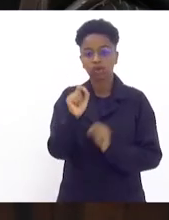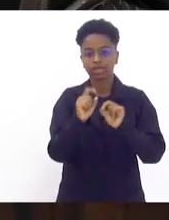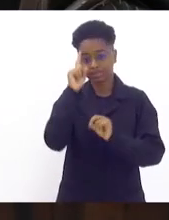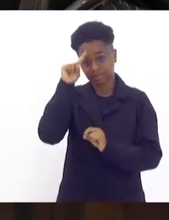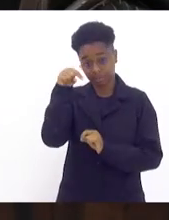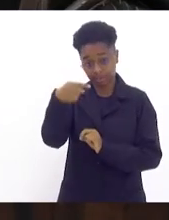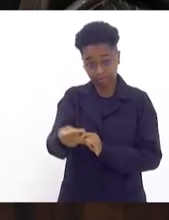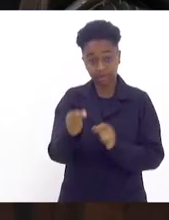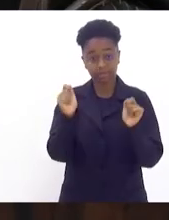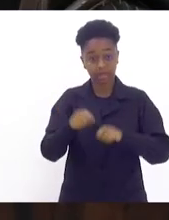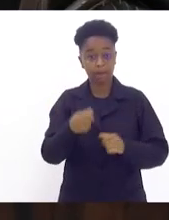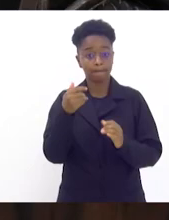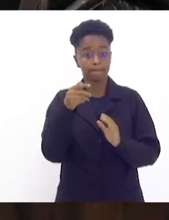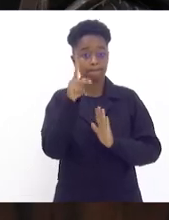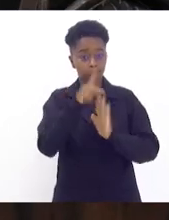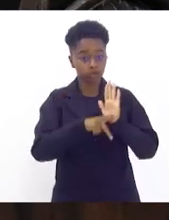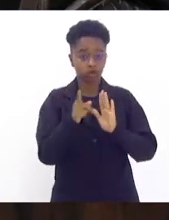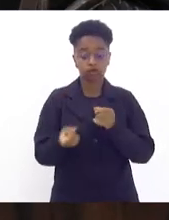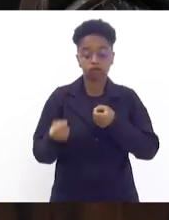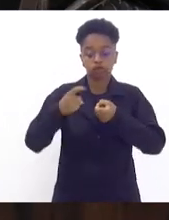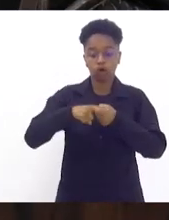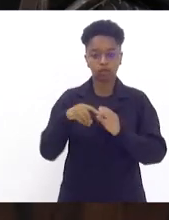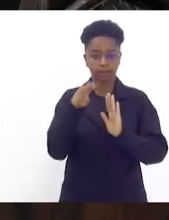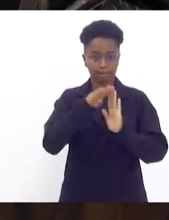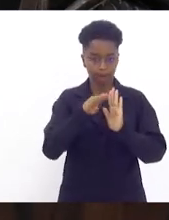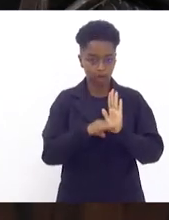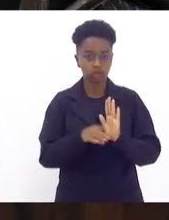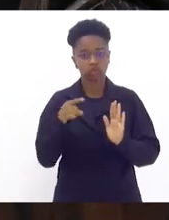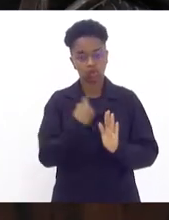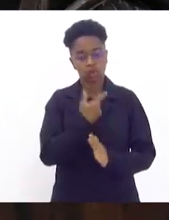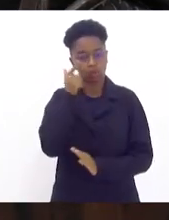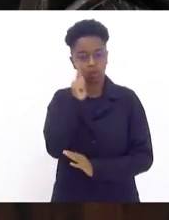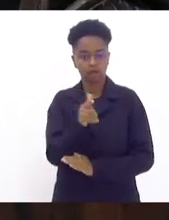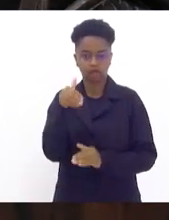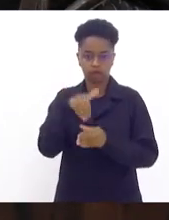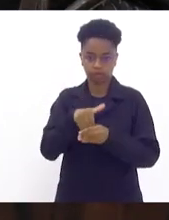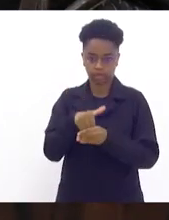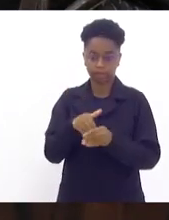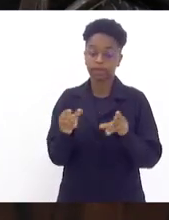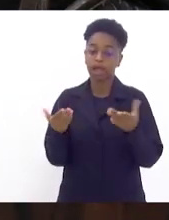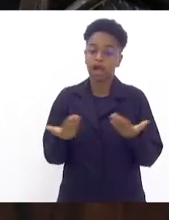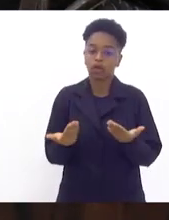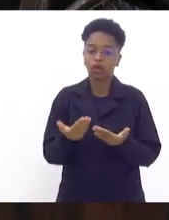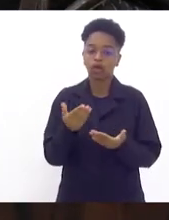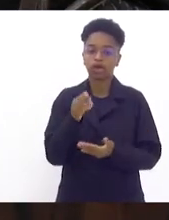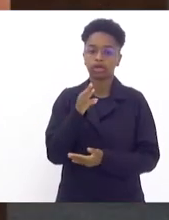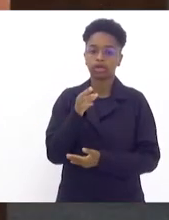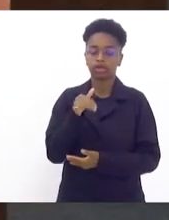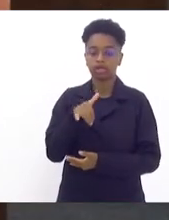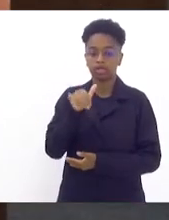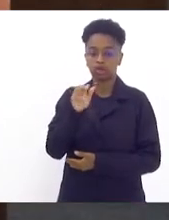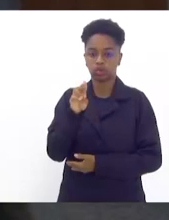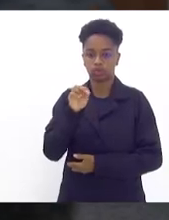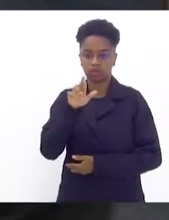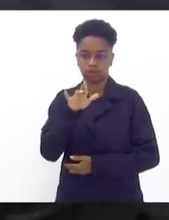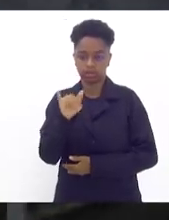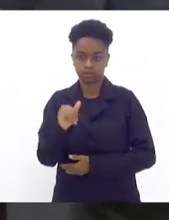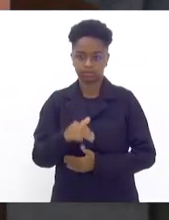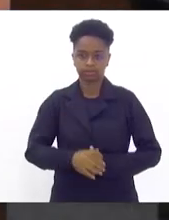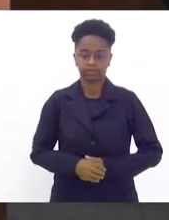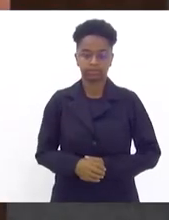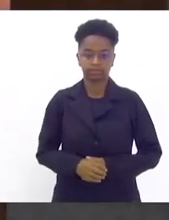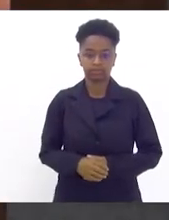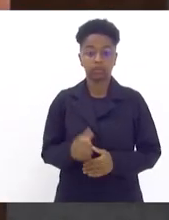vem esse projeto volte à pauta, que a gente possa votá-lo. Com a palavra, o nobre deputado Yuri. Obrigado, presidente.